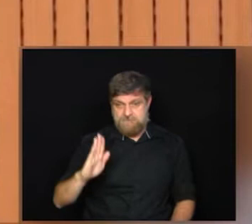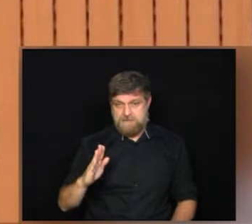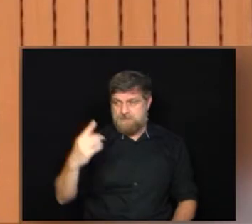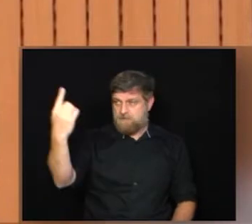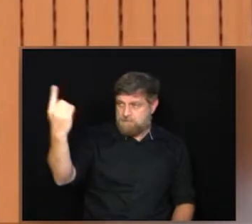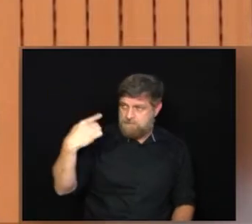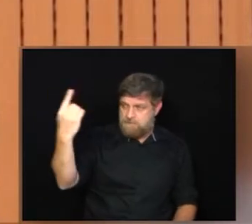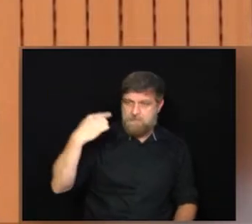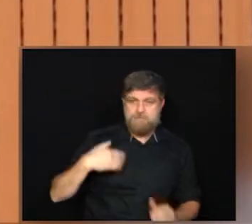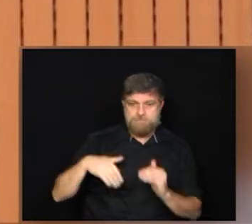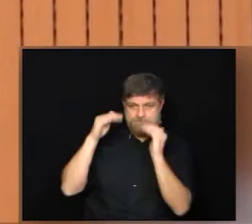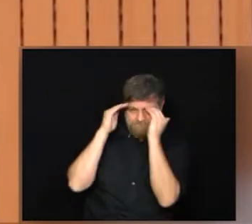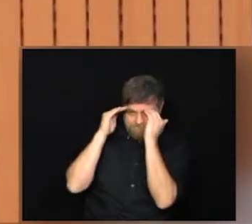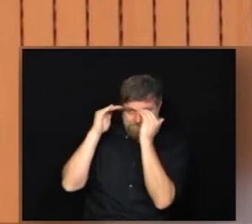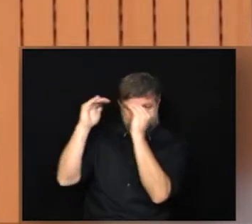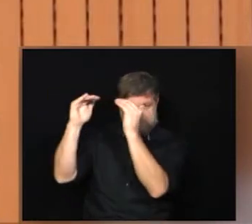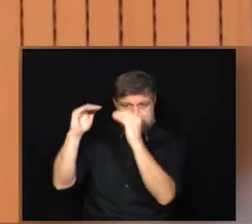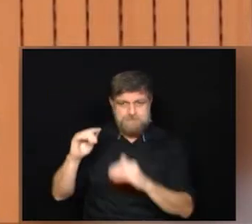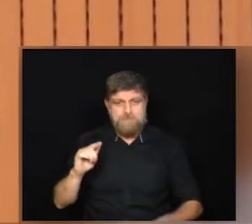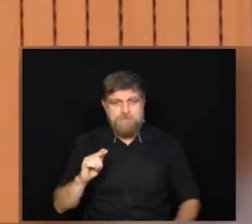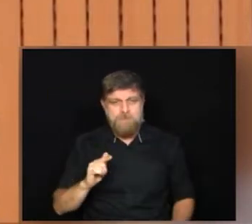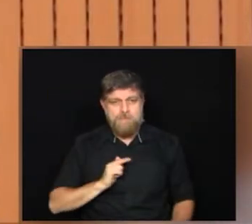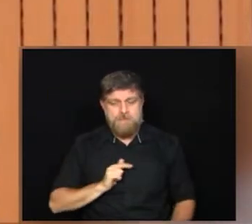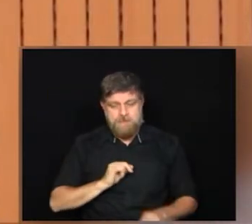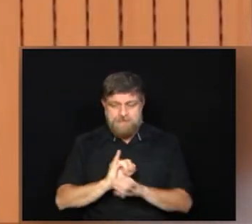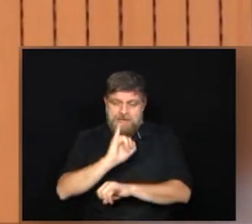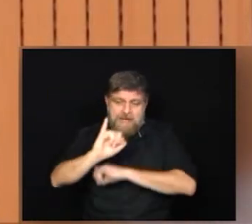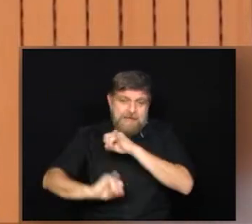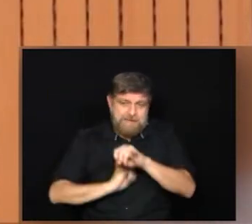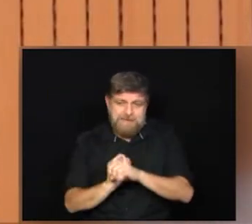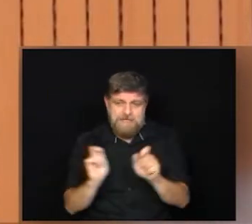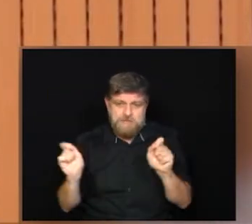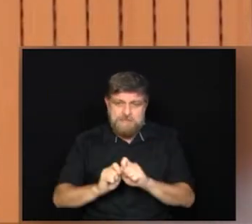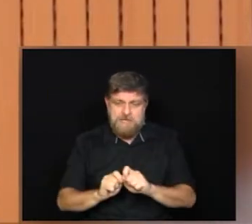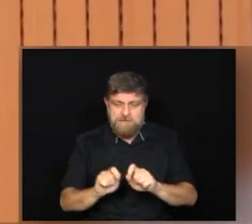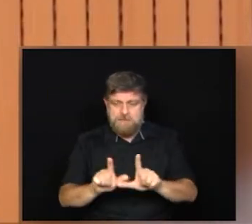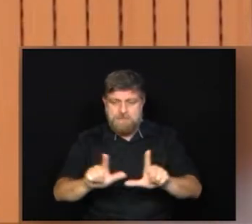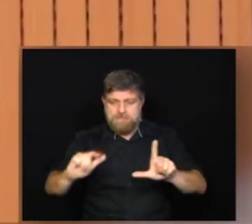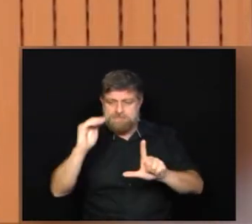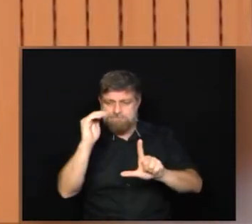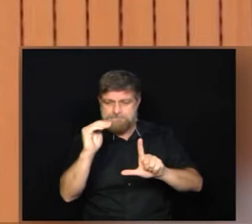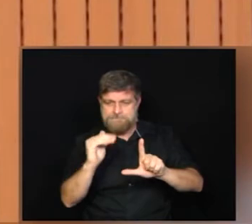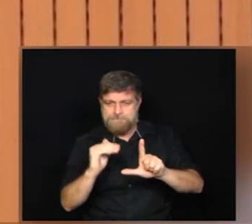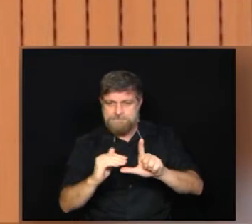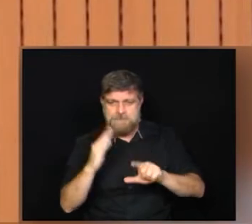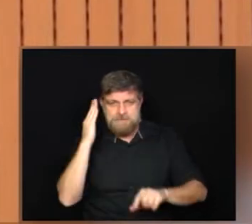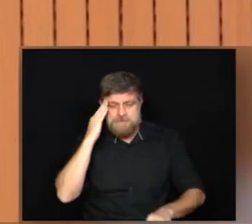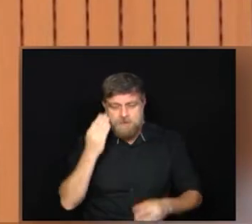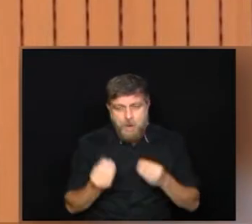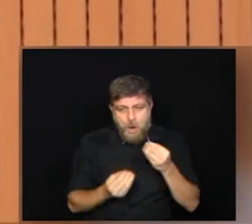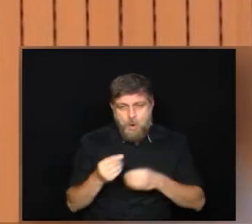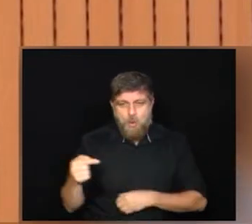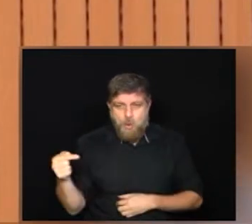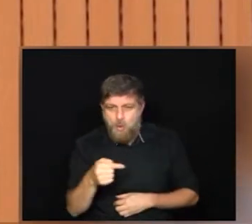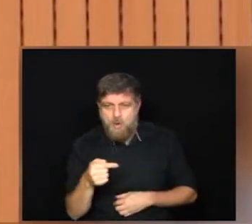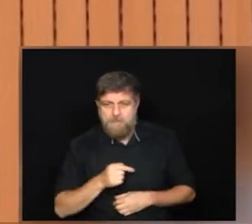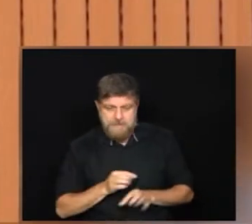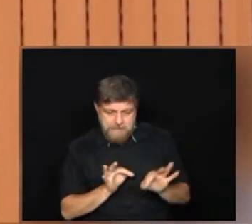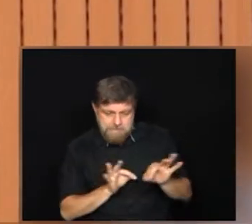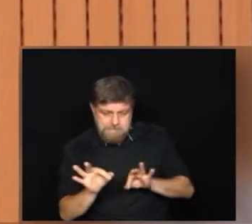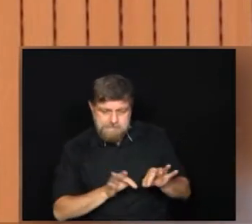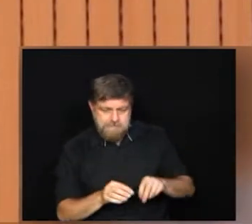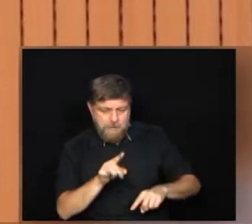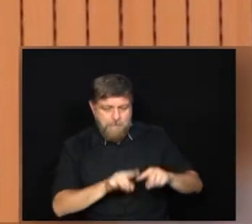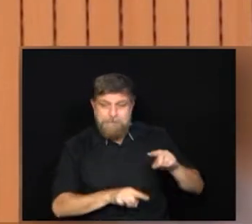que você tem acesso pela internet, a questão da distância dos móveis, a questão da